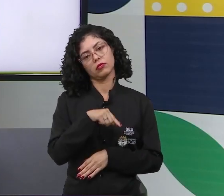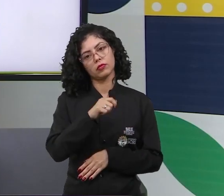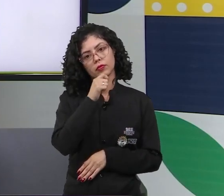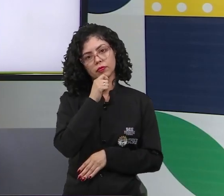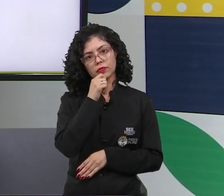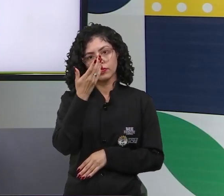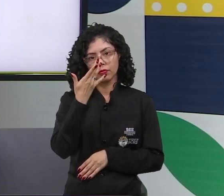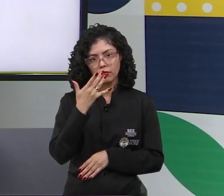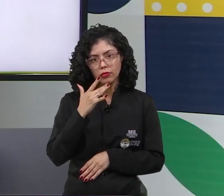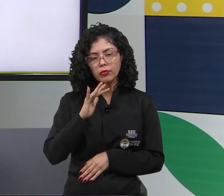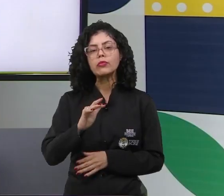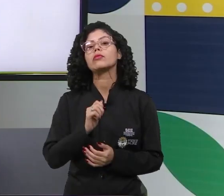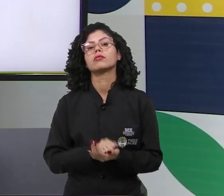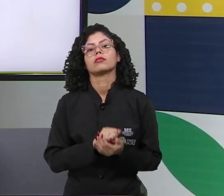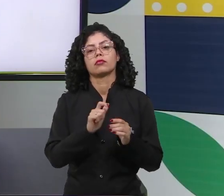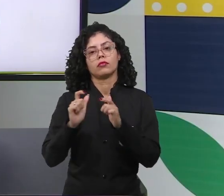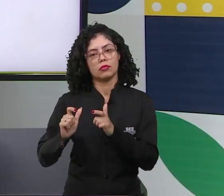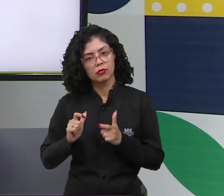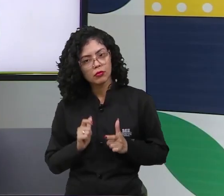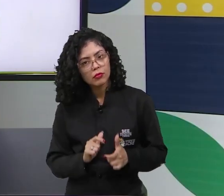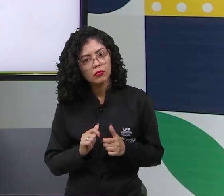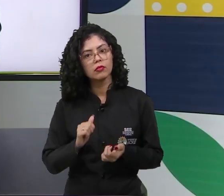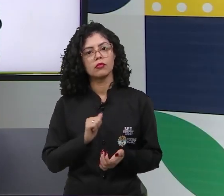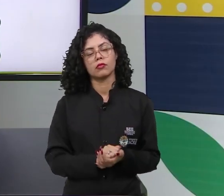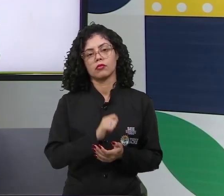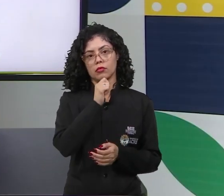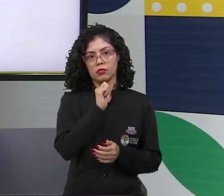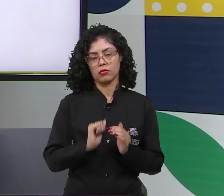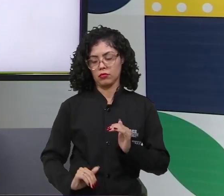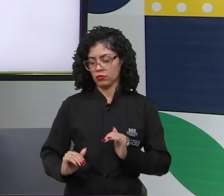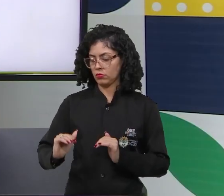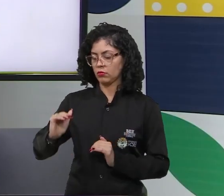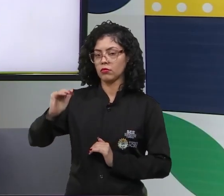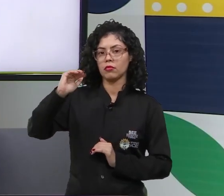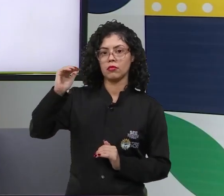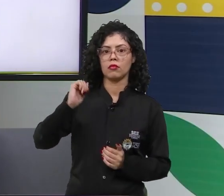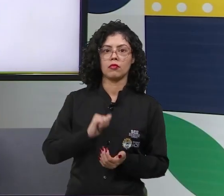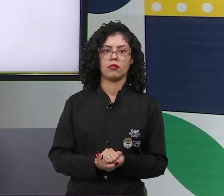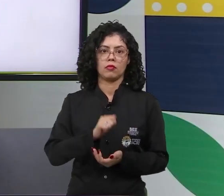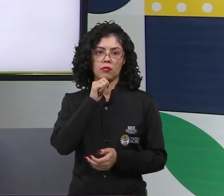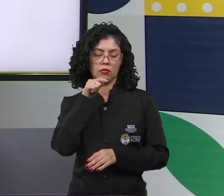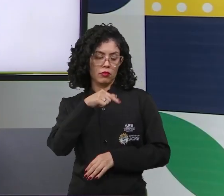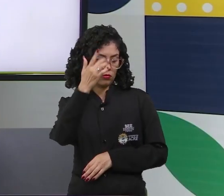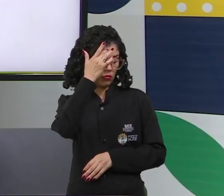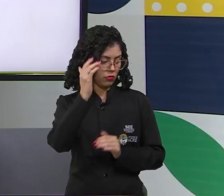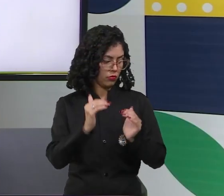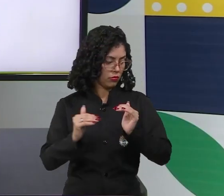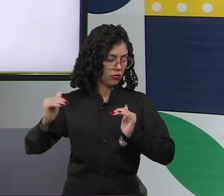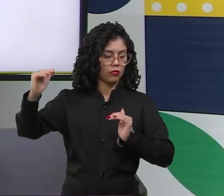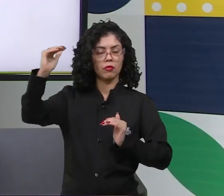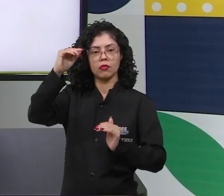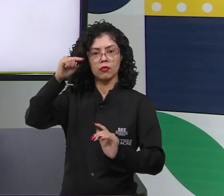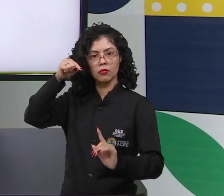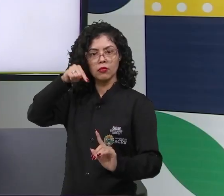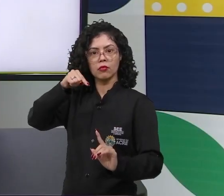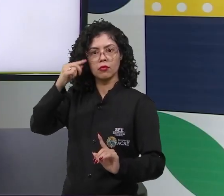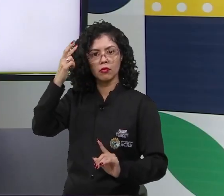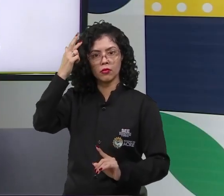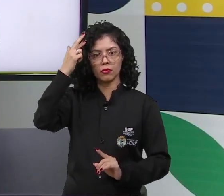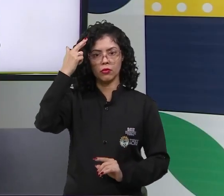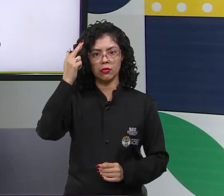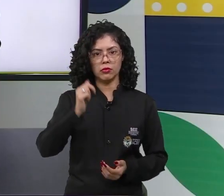as crianças, as locais e as estrangeiras cresciam passando a achar que aquilo era